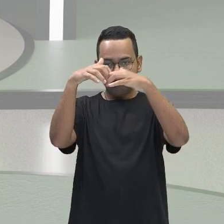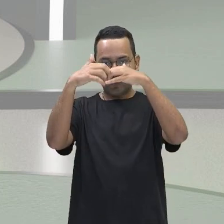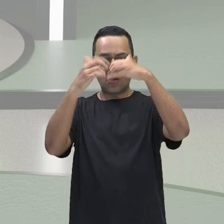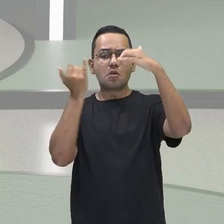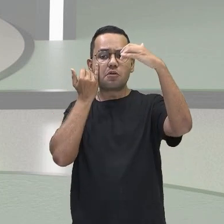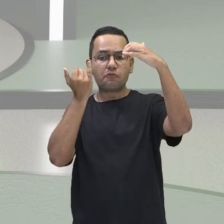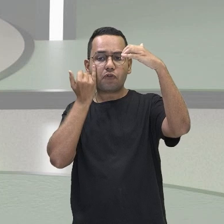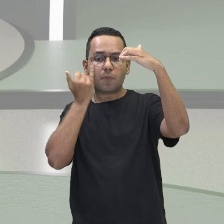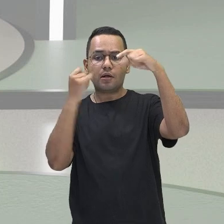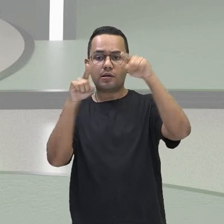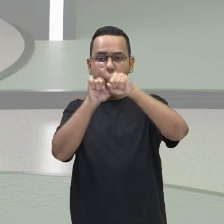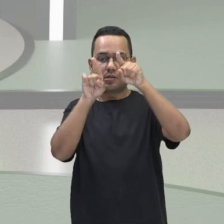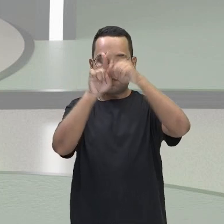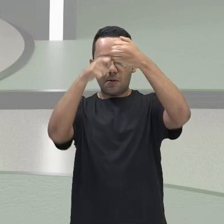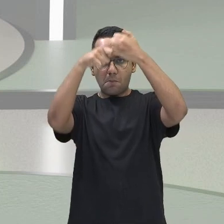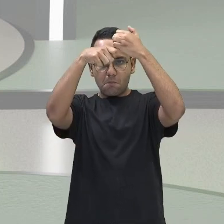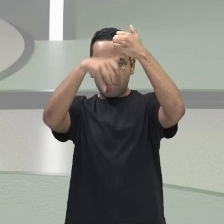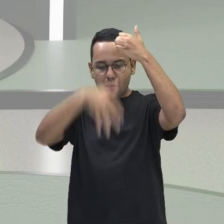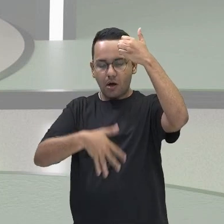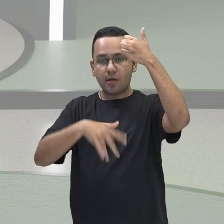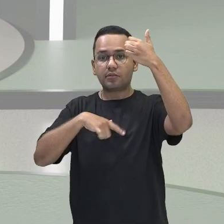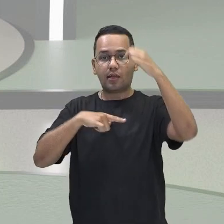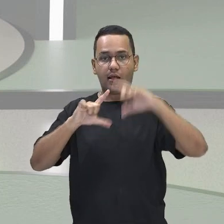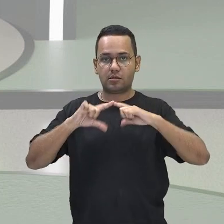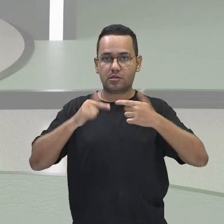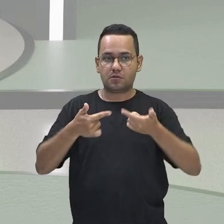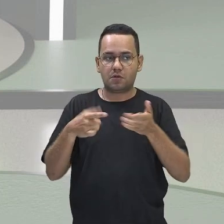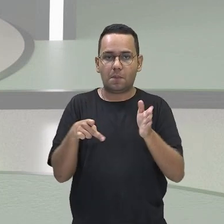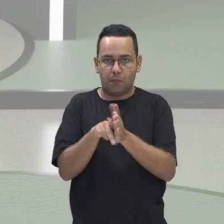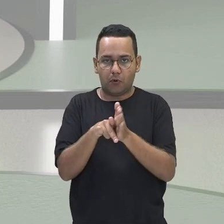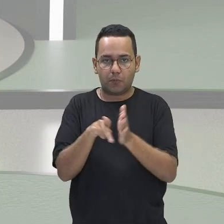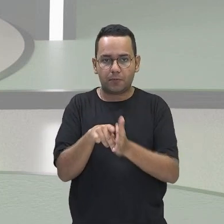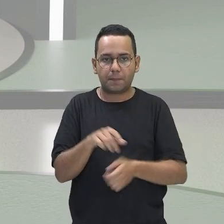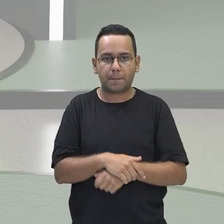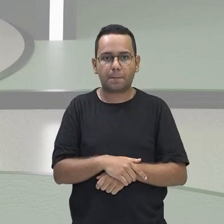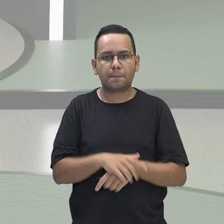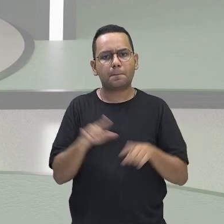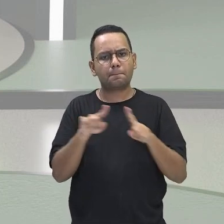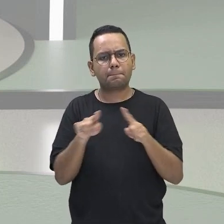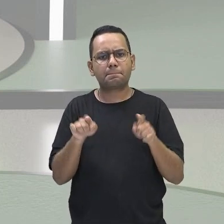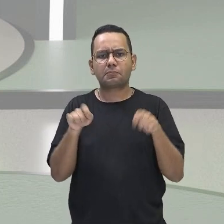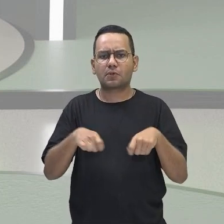para todo o nosso organismo. Podemos defini-lo como a